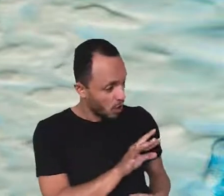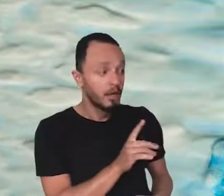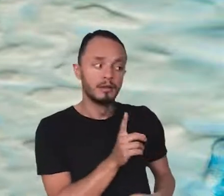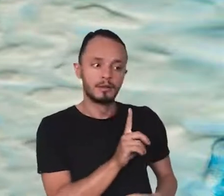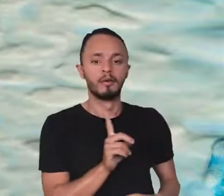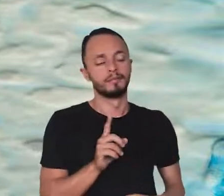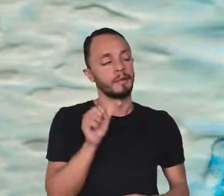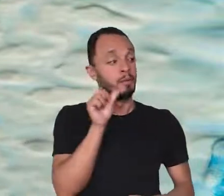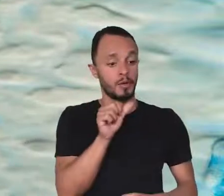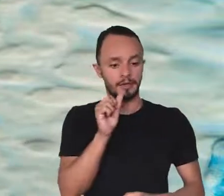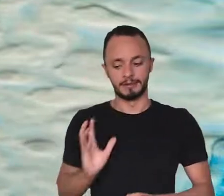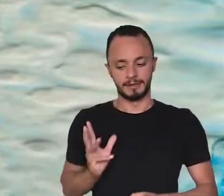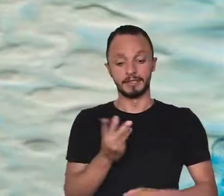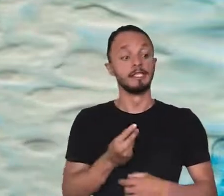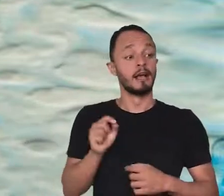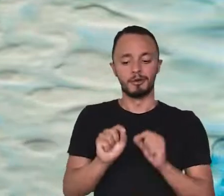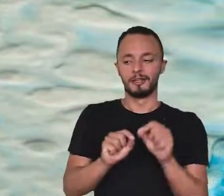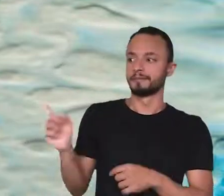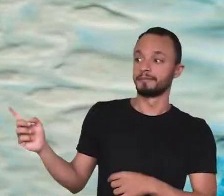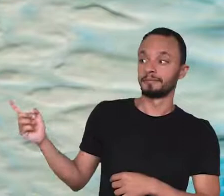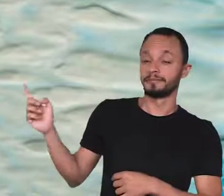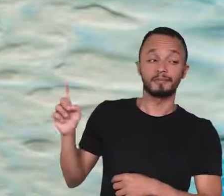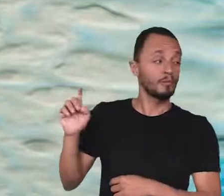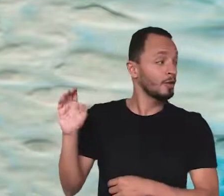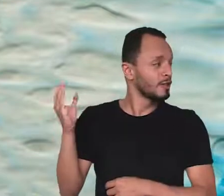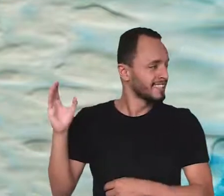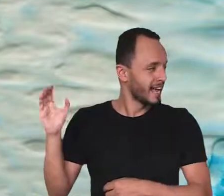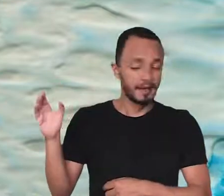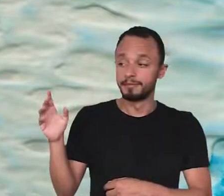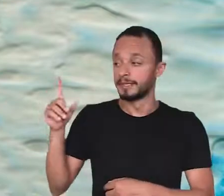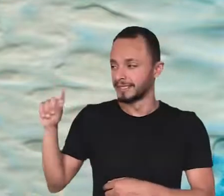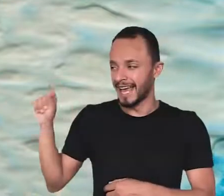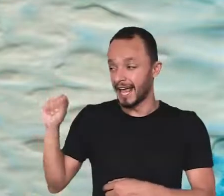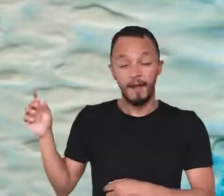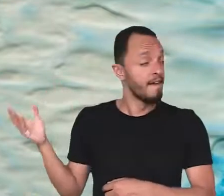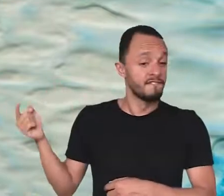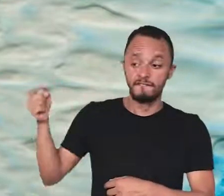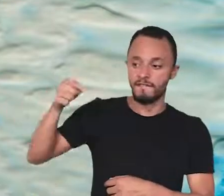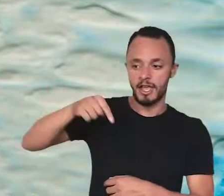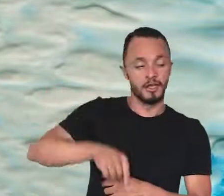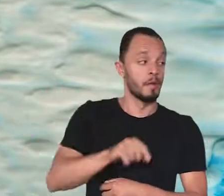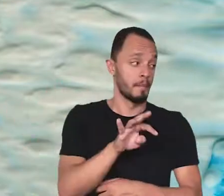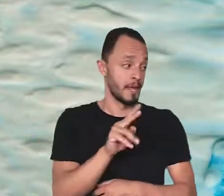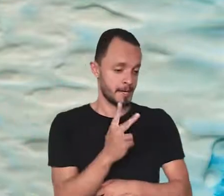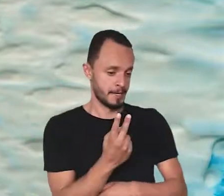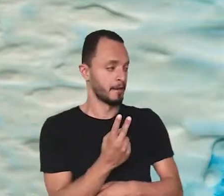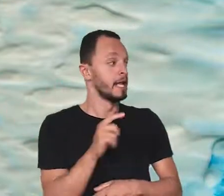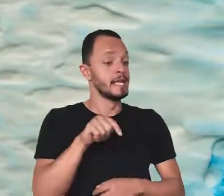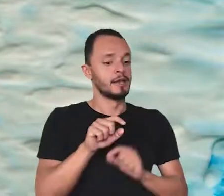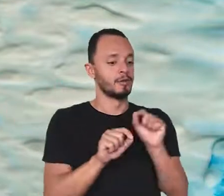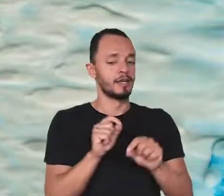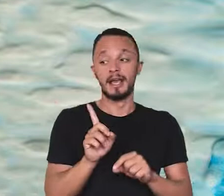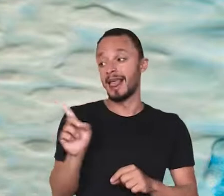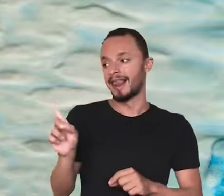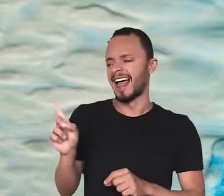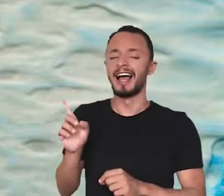era do Ceará. E aí diz que ela sempre se sentiu assim, sabe? Uma menininha, desde criança. E quando ela se assumiu trans, ela não quis envergonhar as